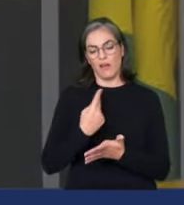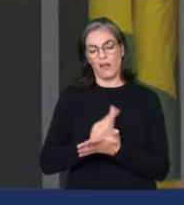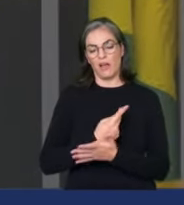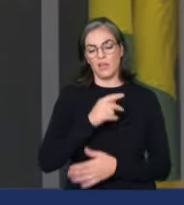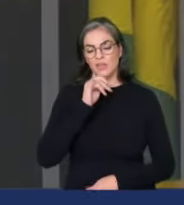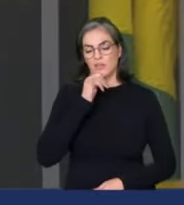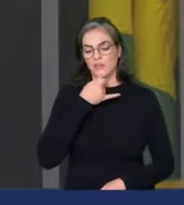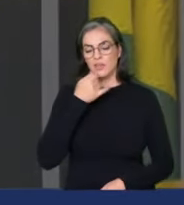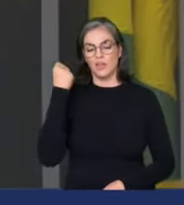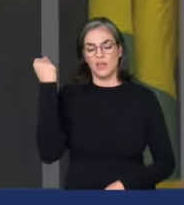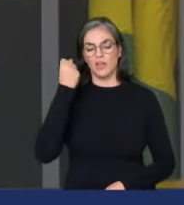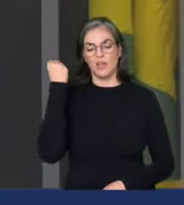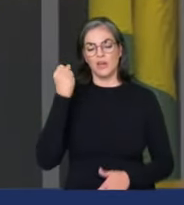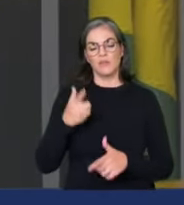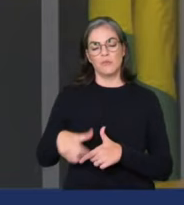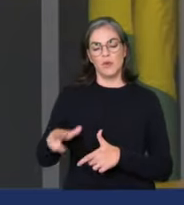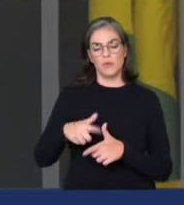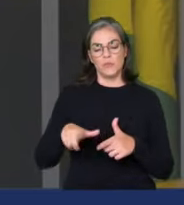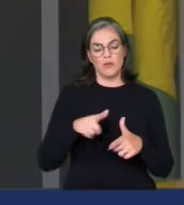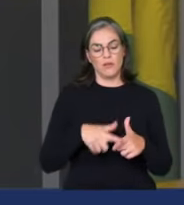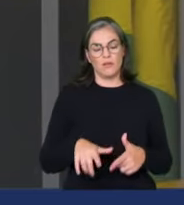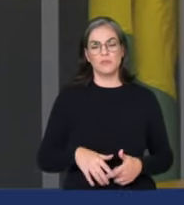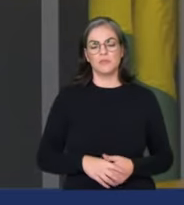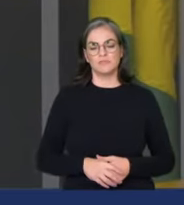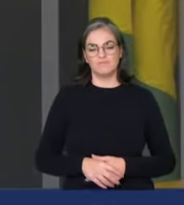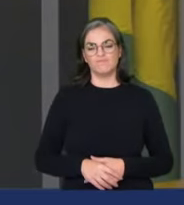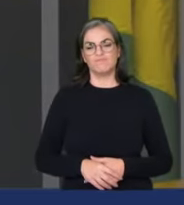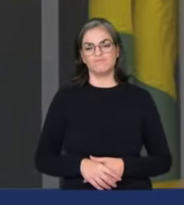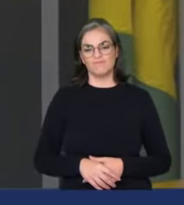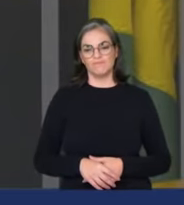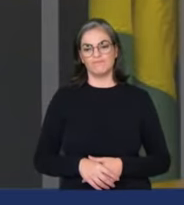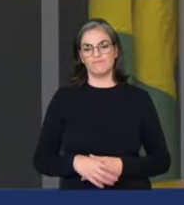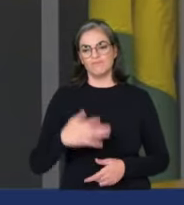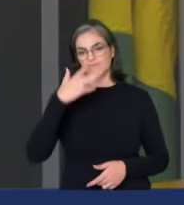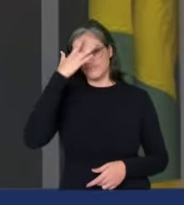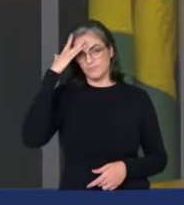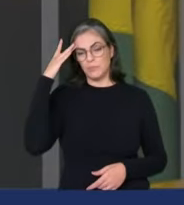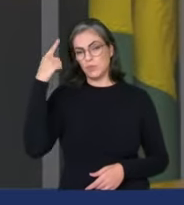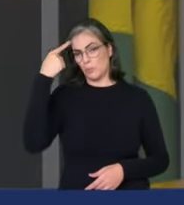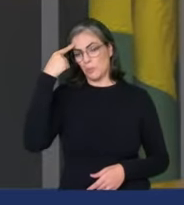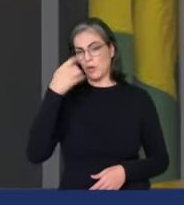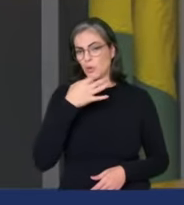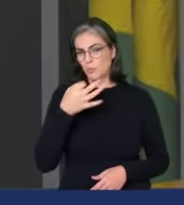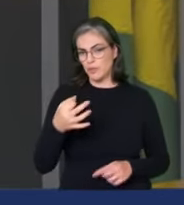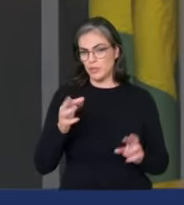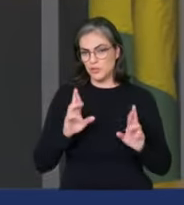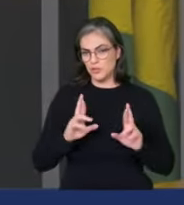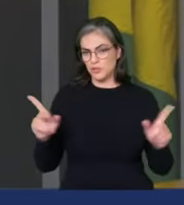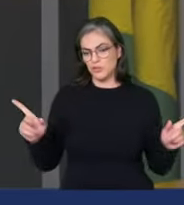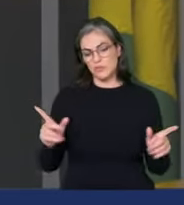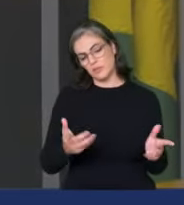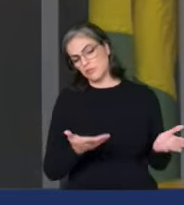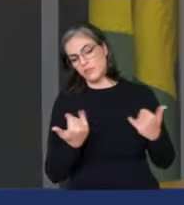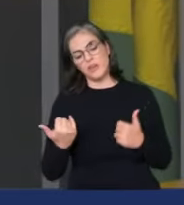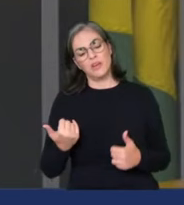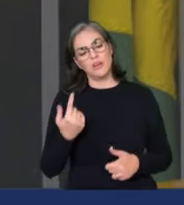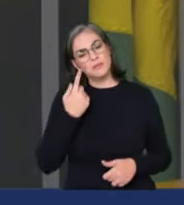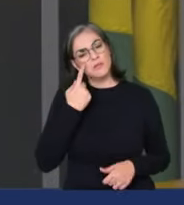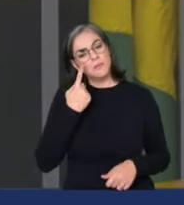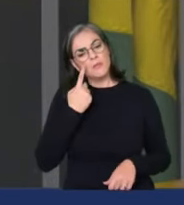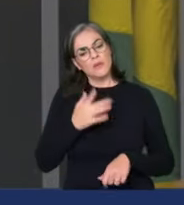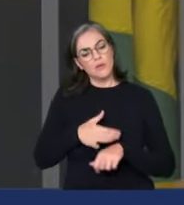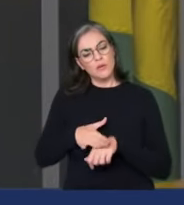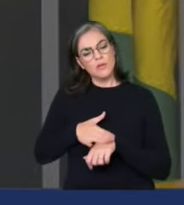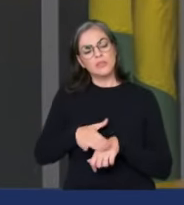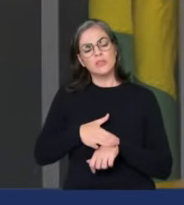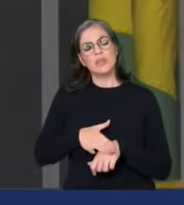graves problemas. Que venham aqueles que pensam contra. Que digam em que país, em que modelo